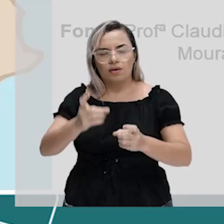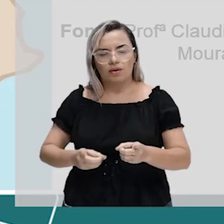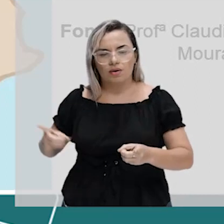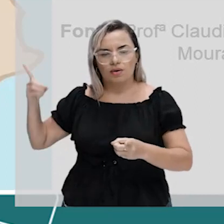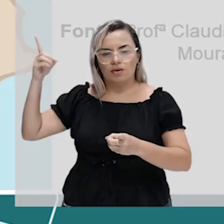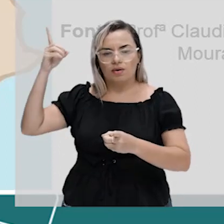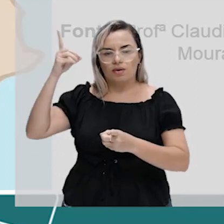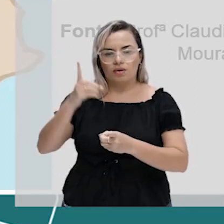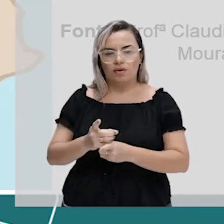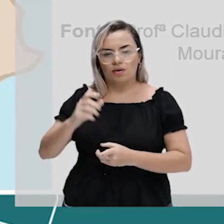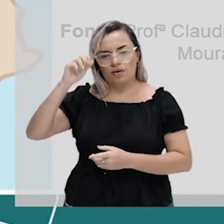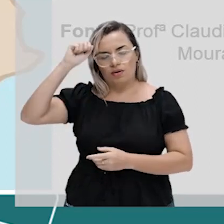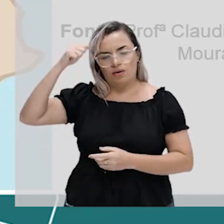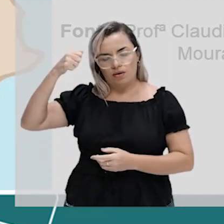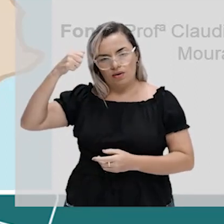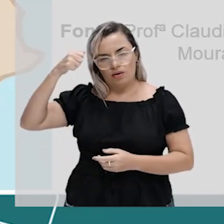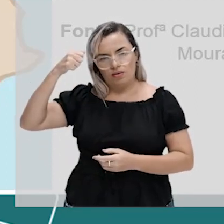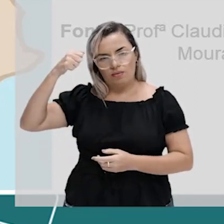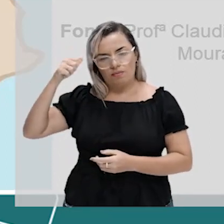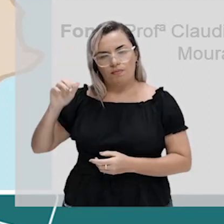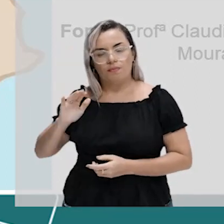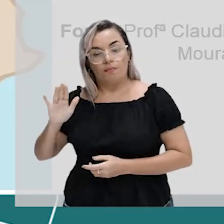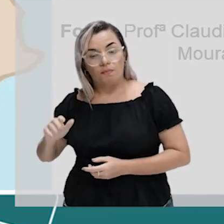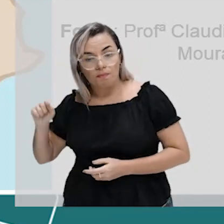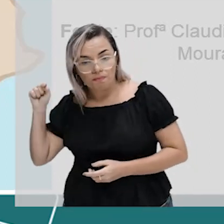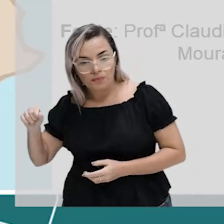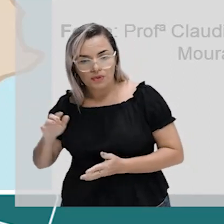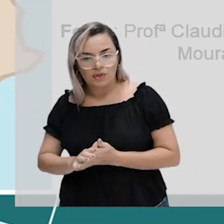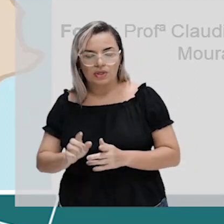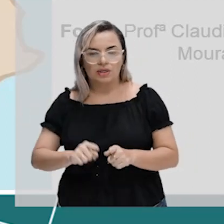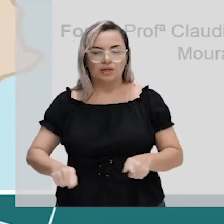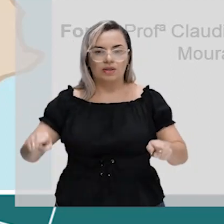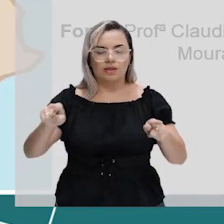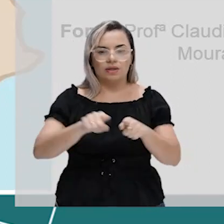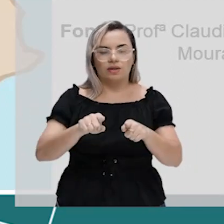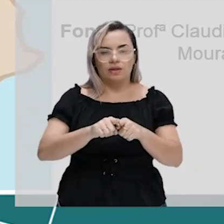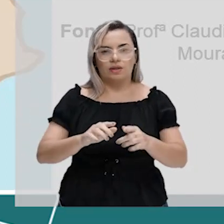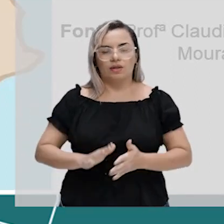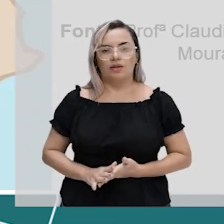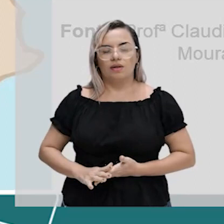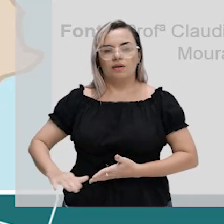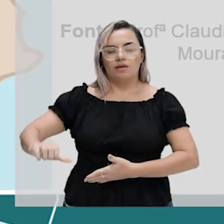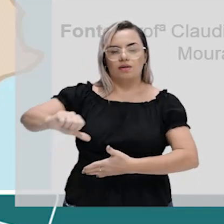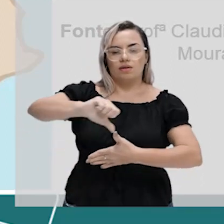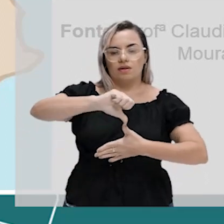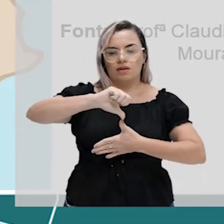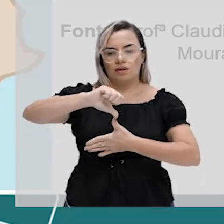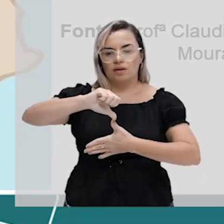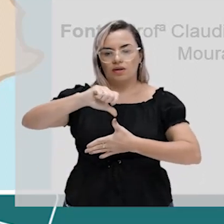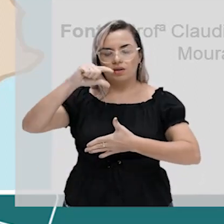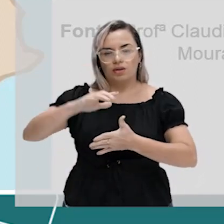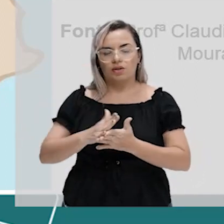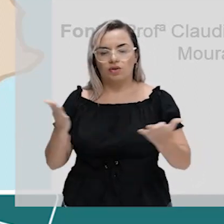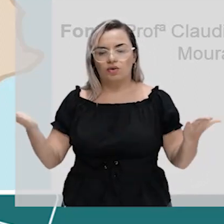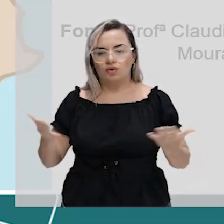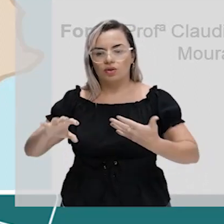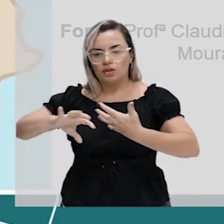na América do Sul, hoje separados pelo Atlântico. Então, olha que interessante.